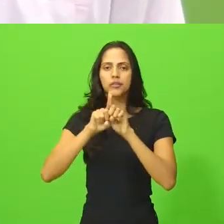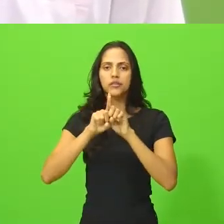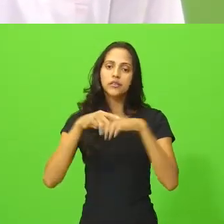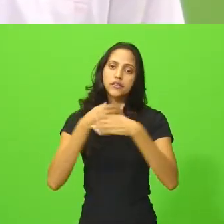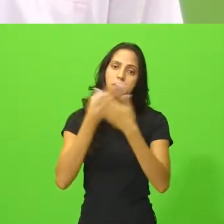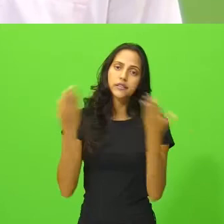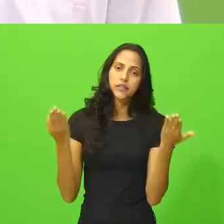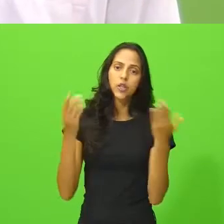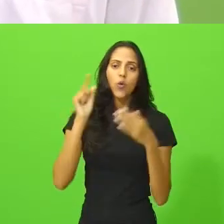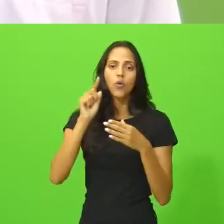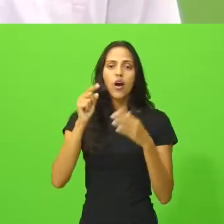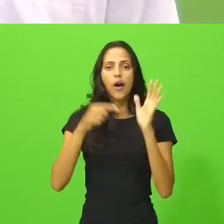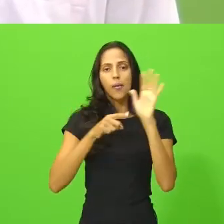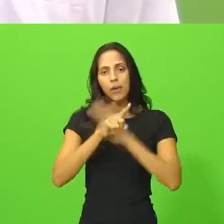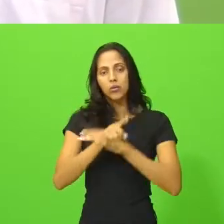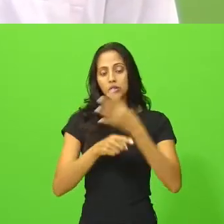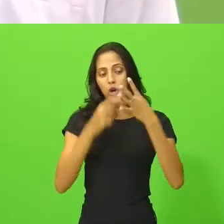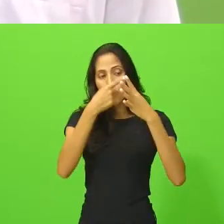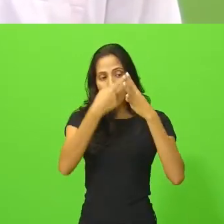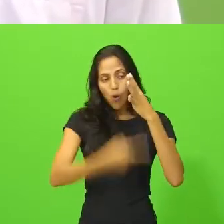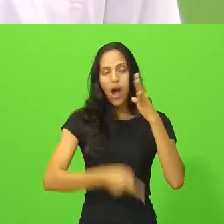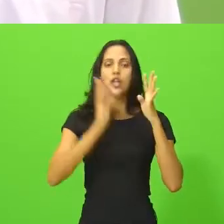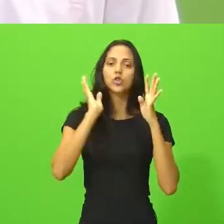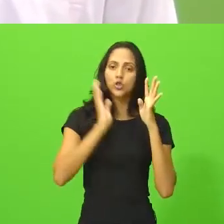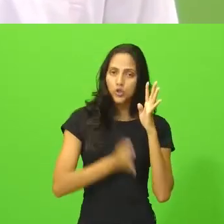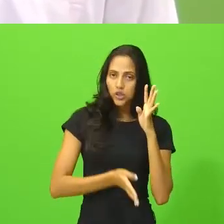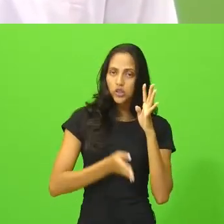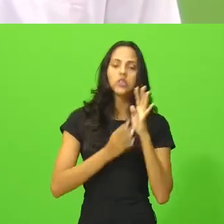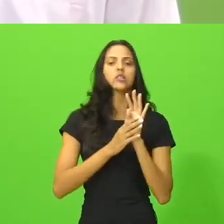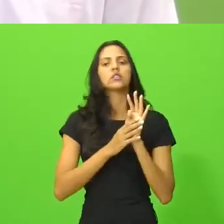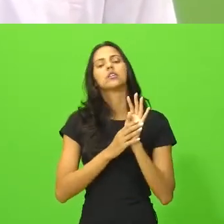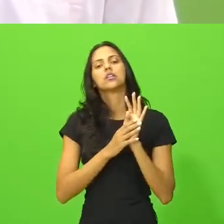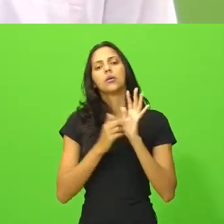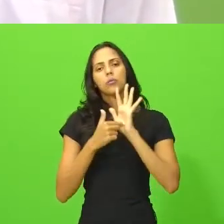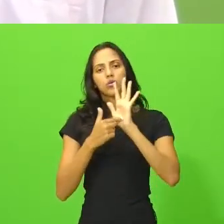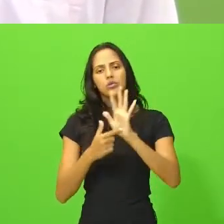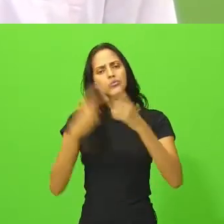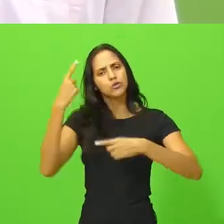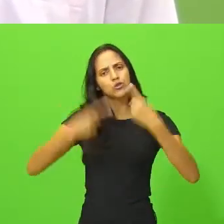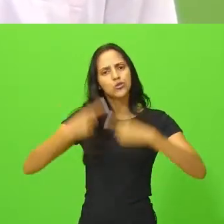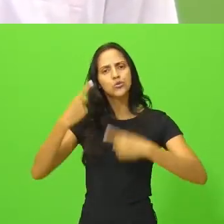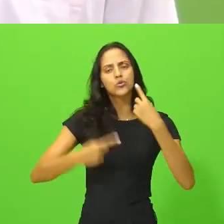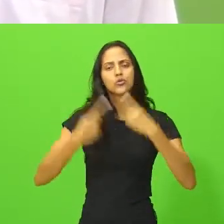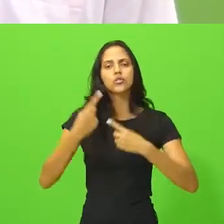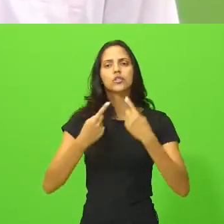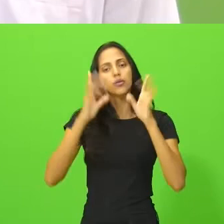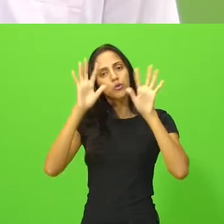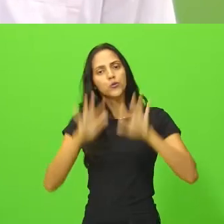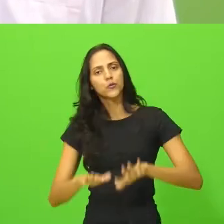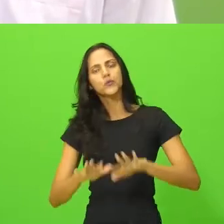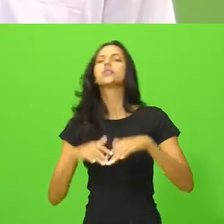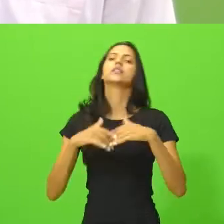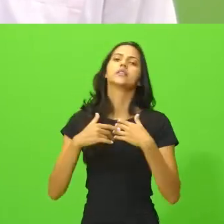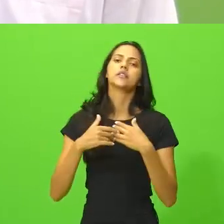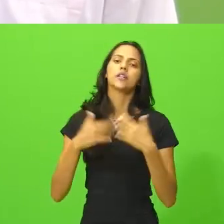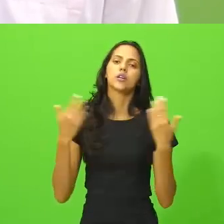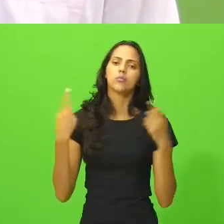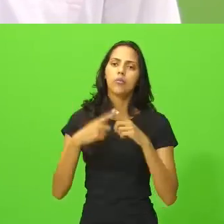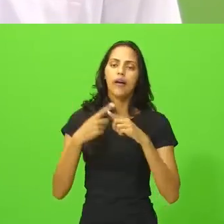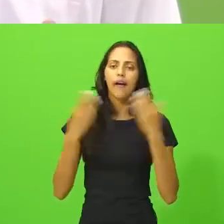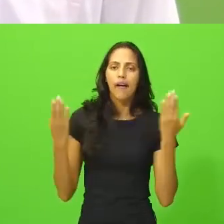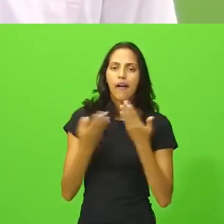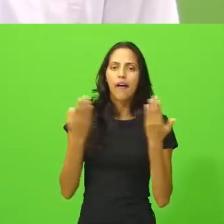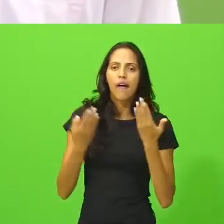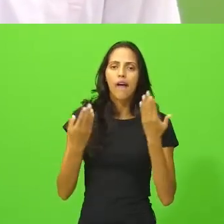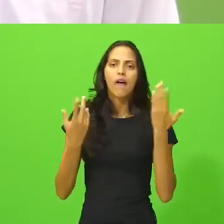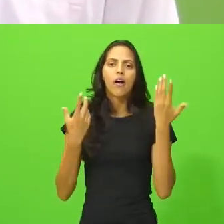Portanto, pessoal, foram estas as 4 questões que nós separamos, né, para discutir no final da nossa aula, né, desse momento em que